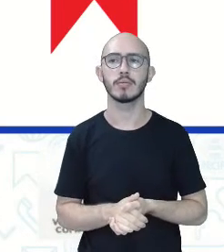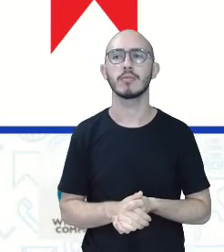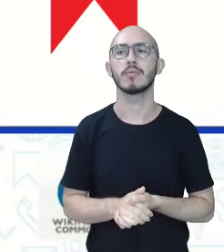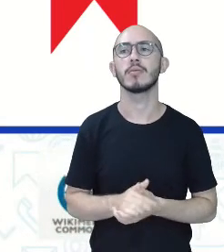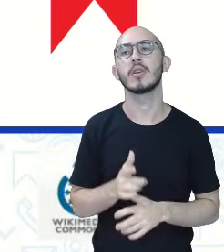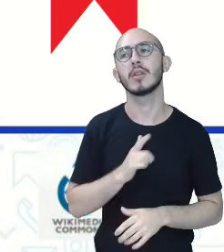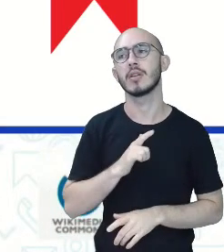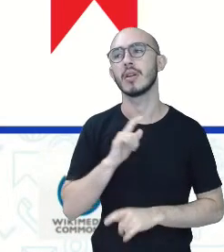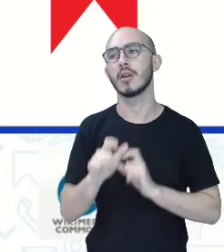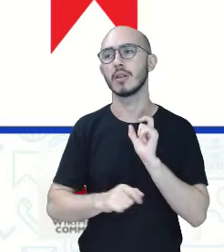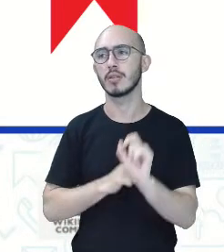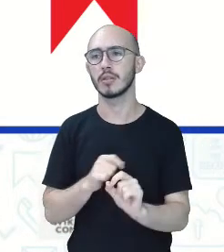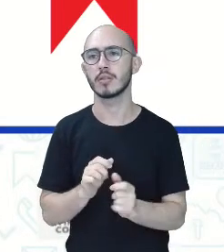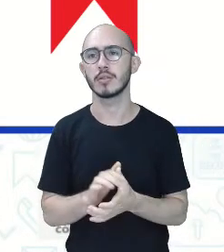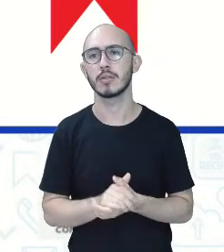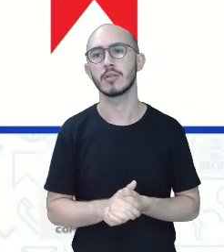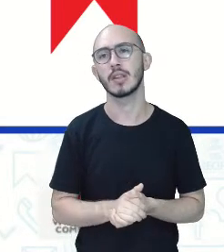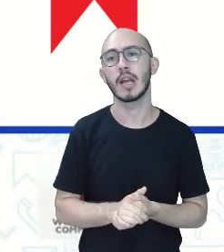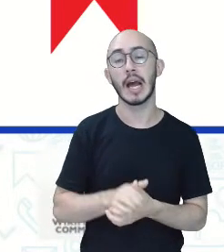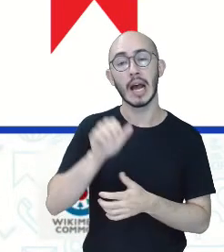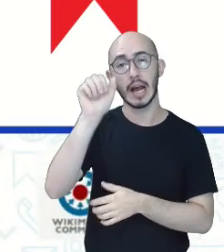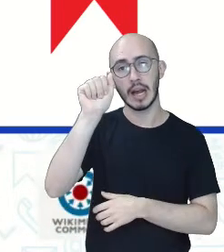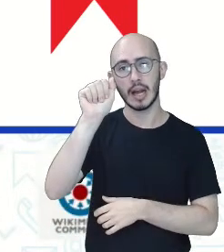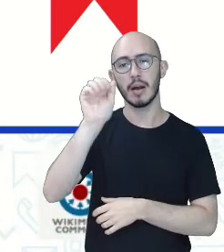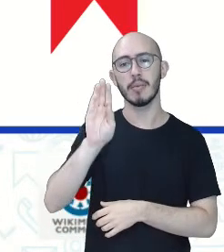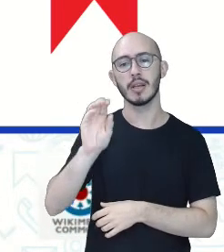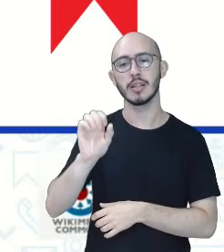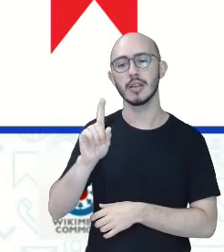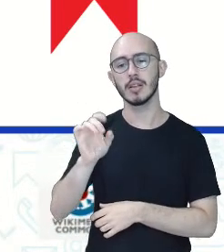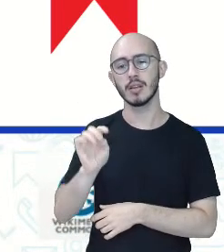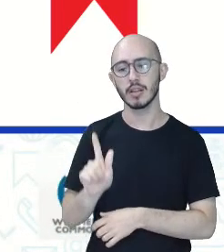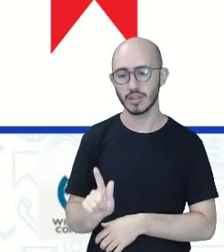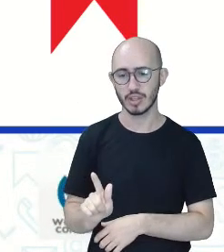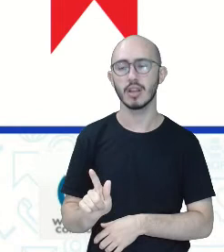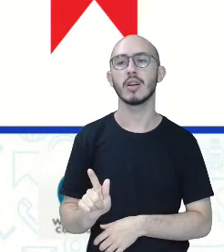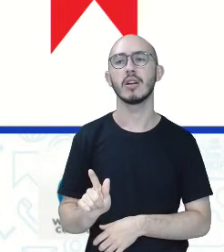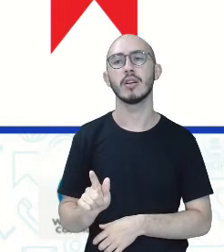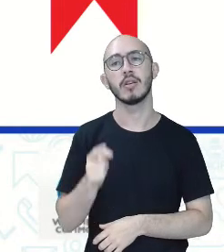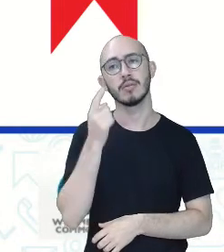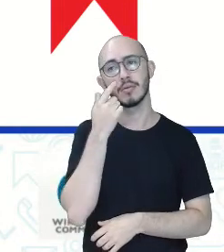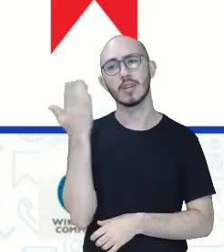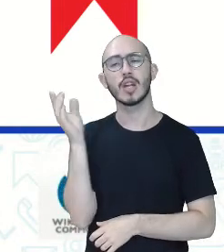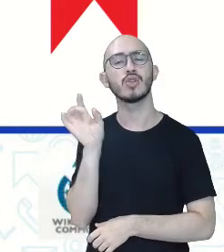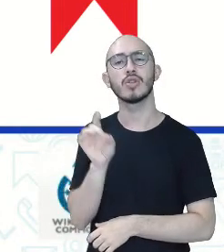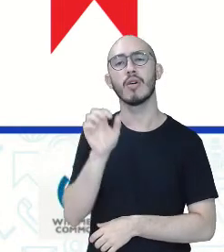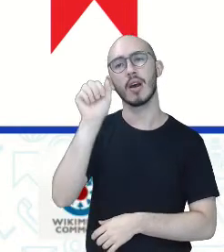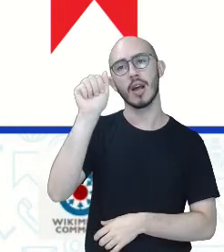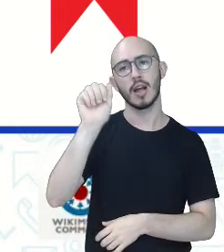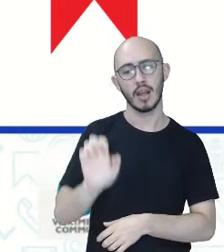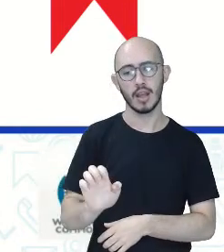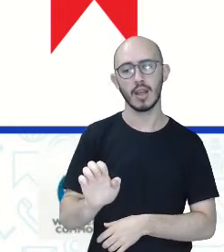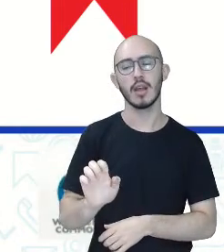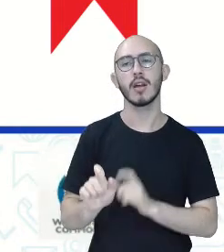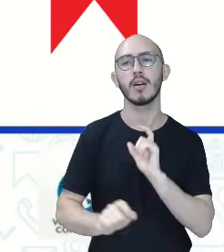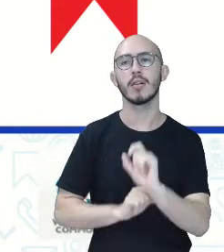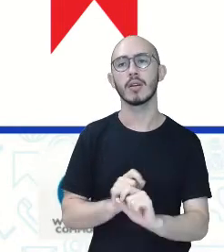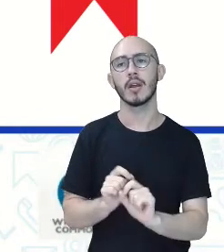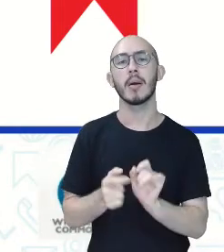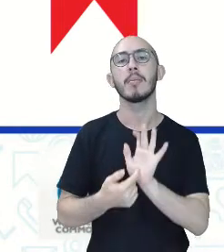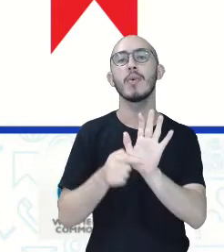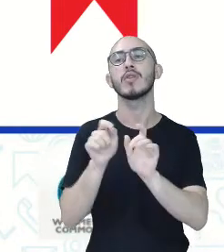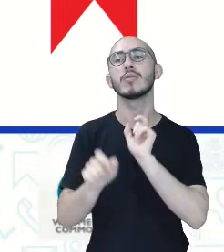de tipo de A a G, alguns eletrodomésticos. Aqui só está representado de A a E. Então, ela está dizendo